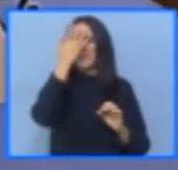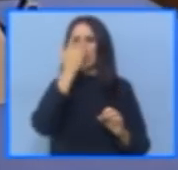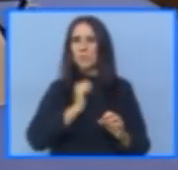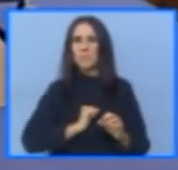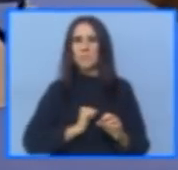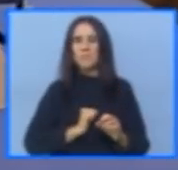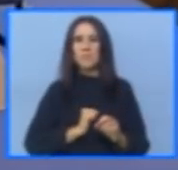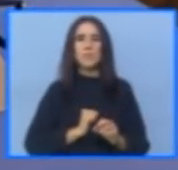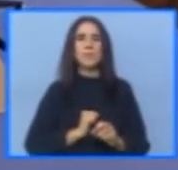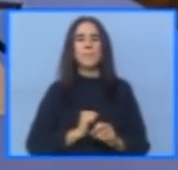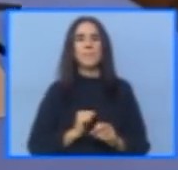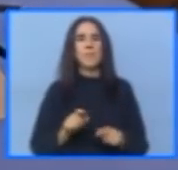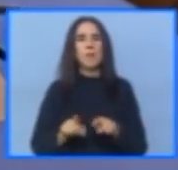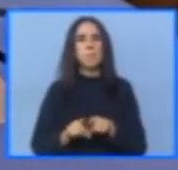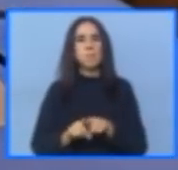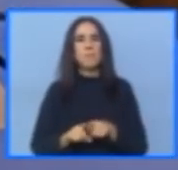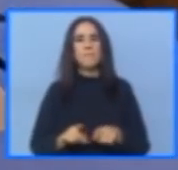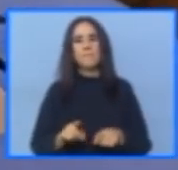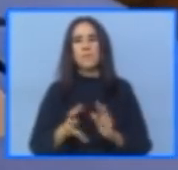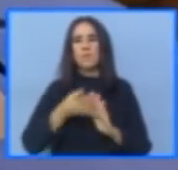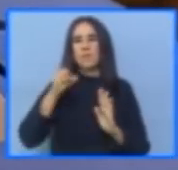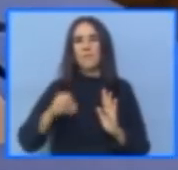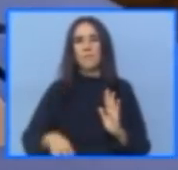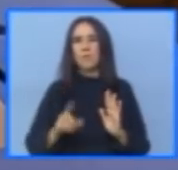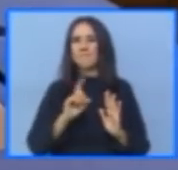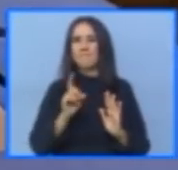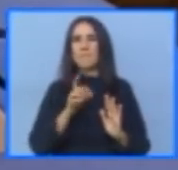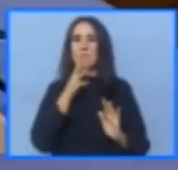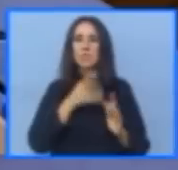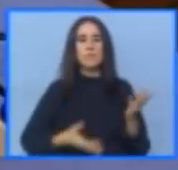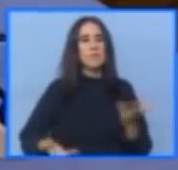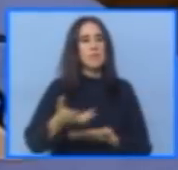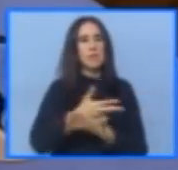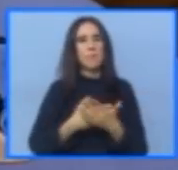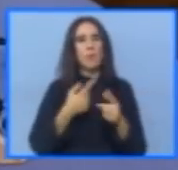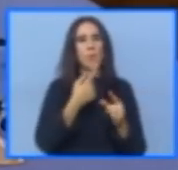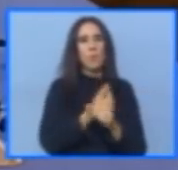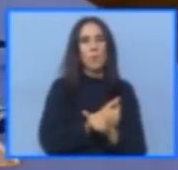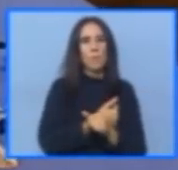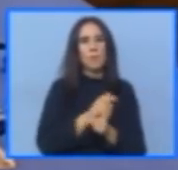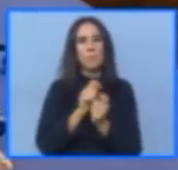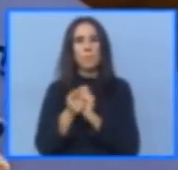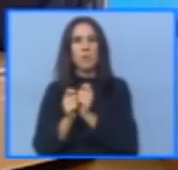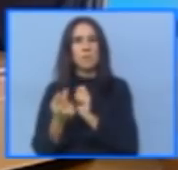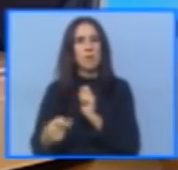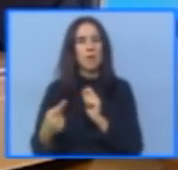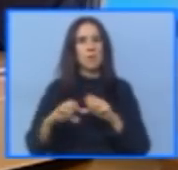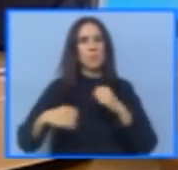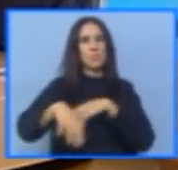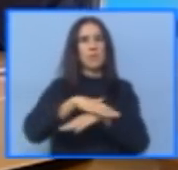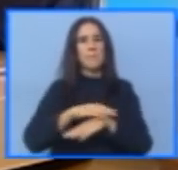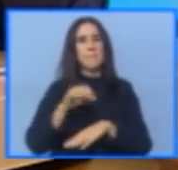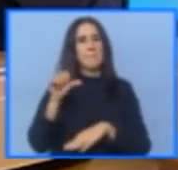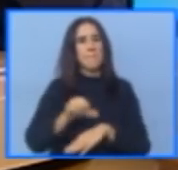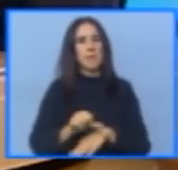pode equivaler a deitar fora e dizer que as dinâmicas de compra e de mudanças que existem na sociedade são